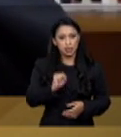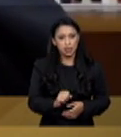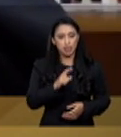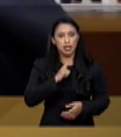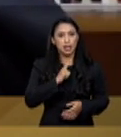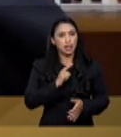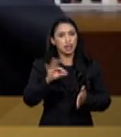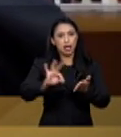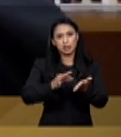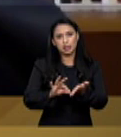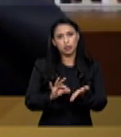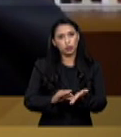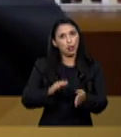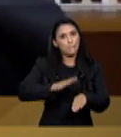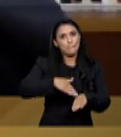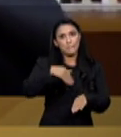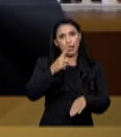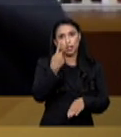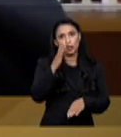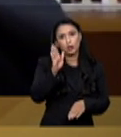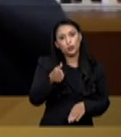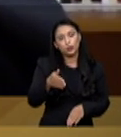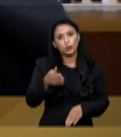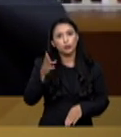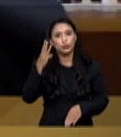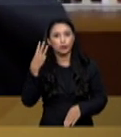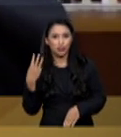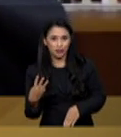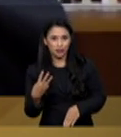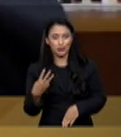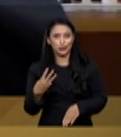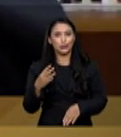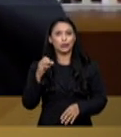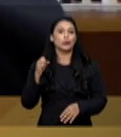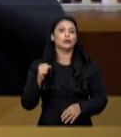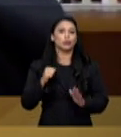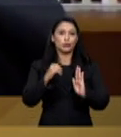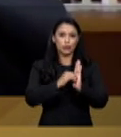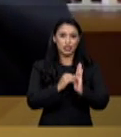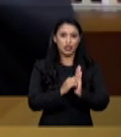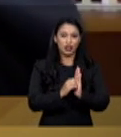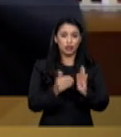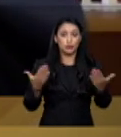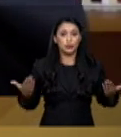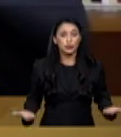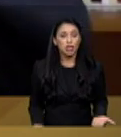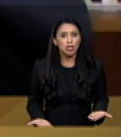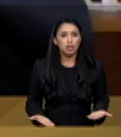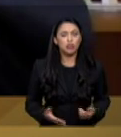um terço do Senado Federal. Por videoconferência, o voto do ministro relator, Roberto Barroso. Não há,